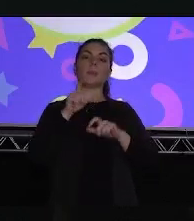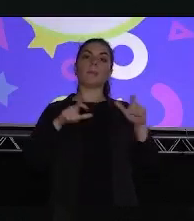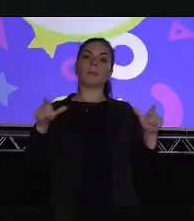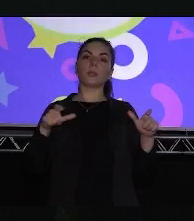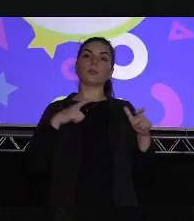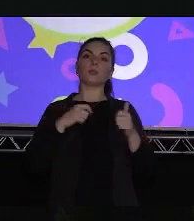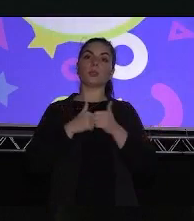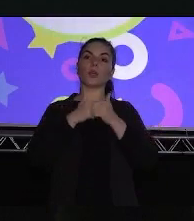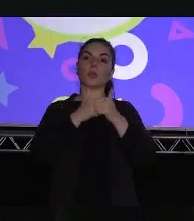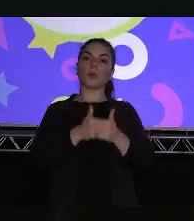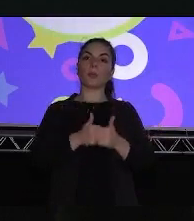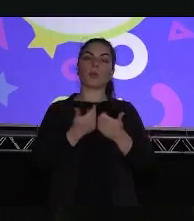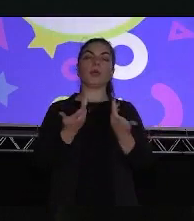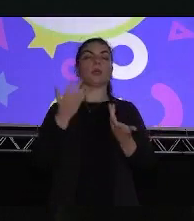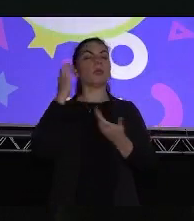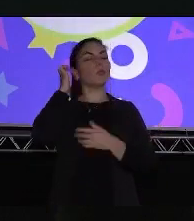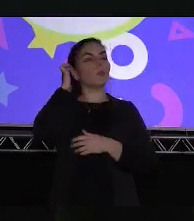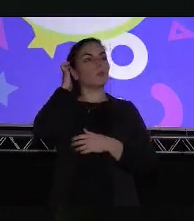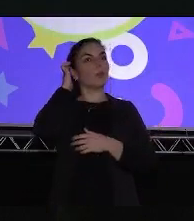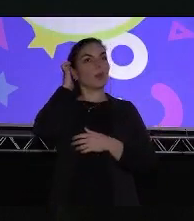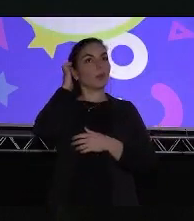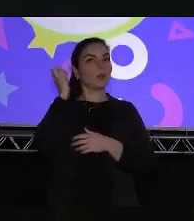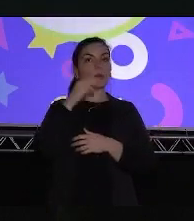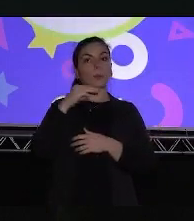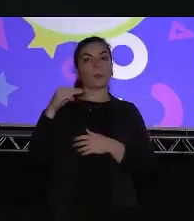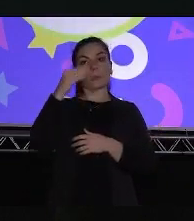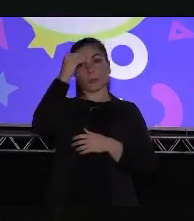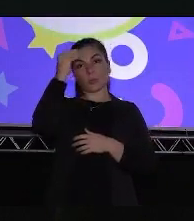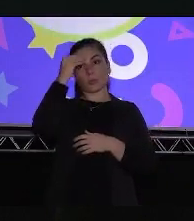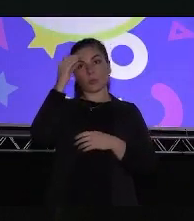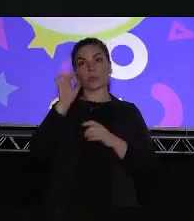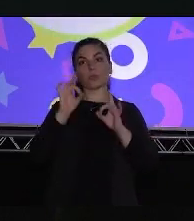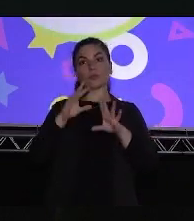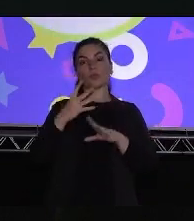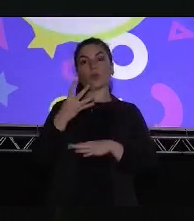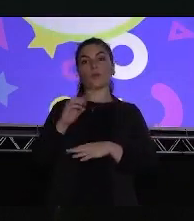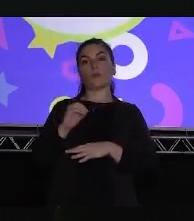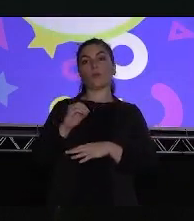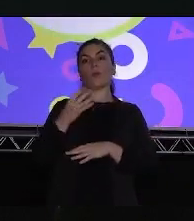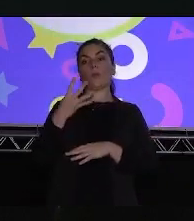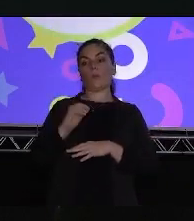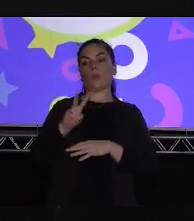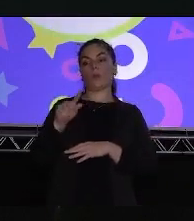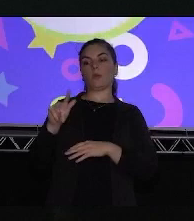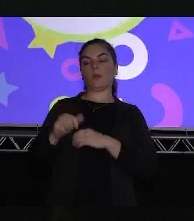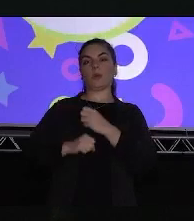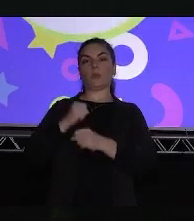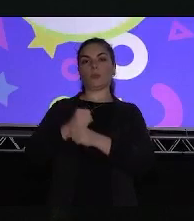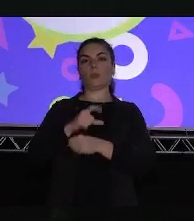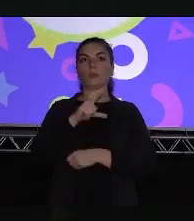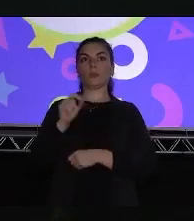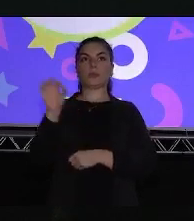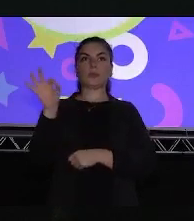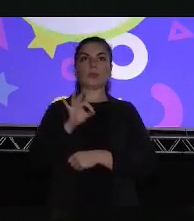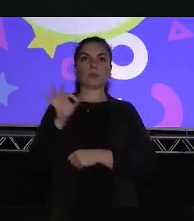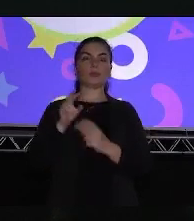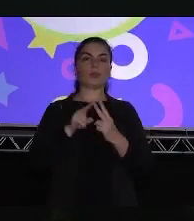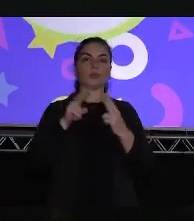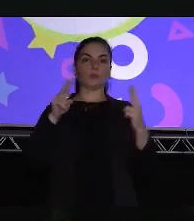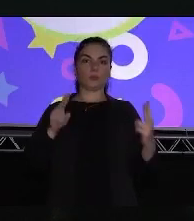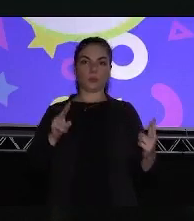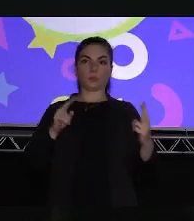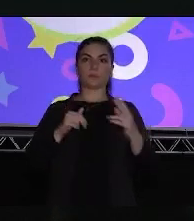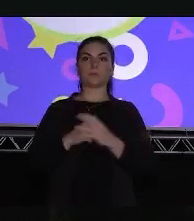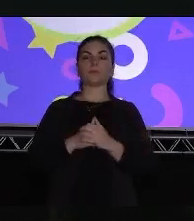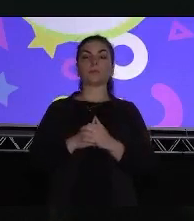que acompanham essas pessoas, né? Então, não podemos criar mais do que 40 vagas por ano, que fosse 100% remoto, né? E que